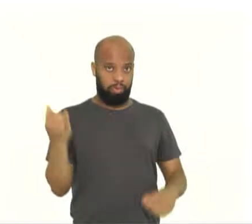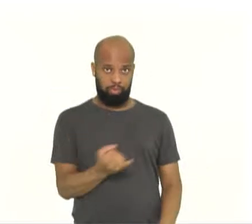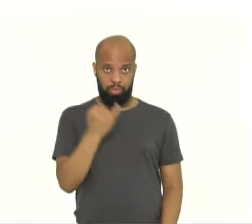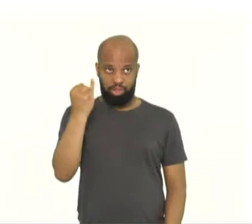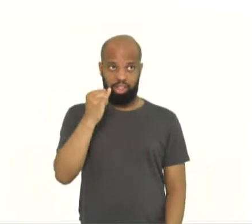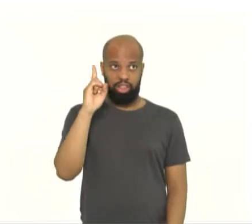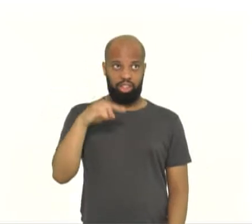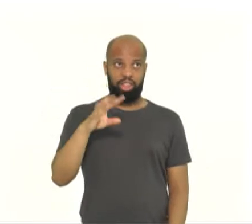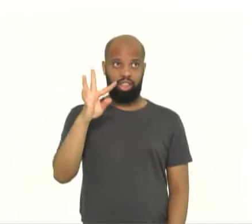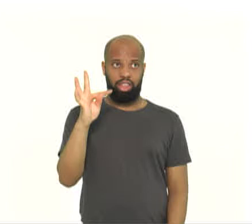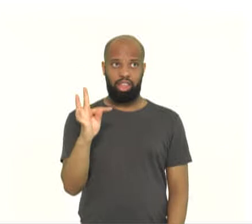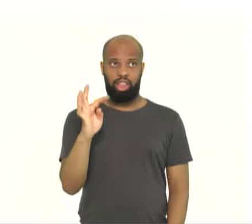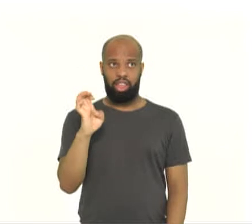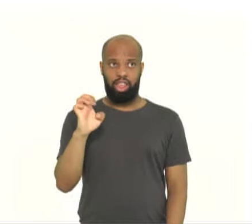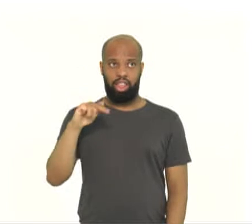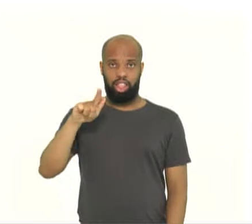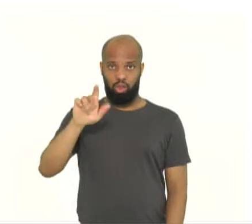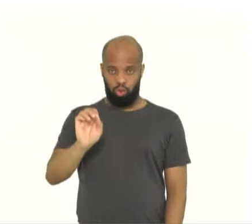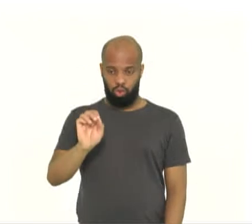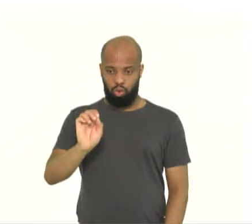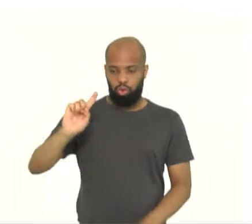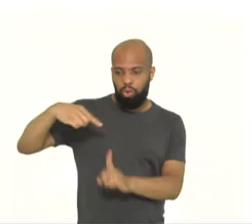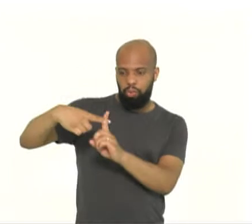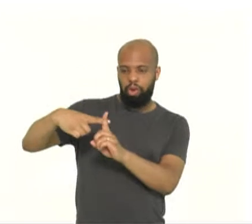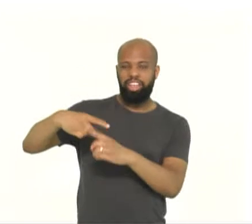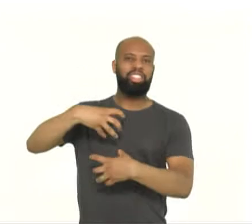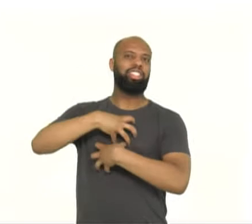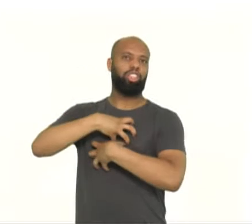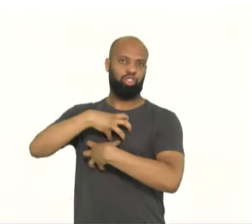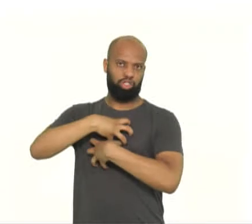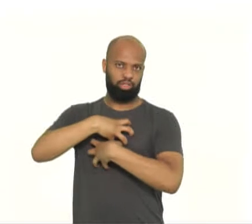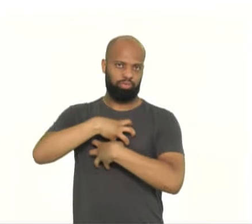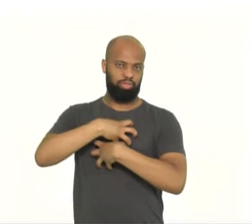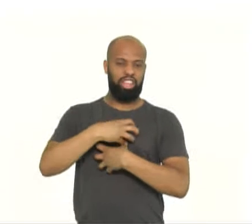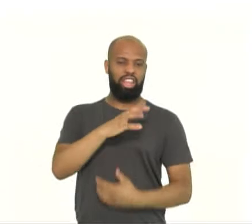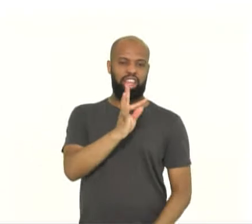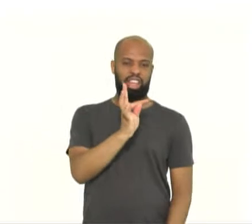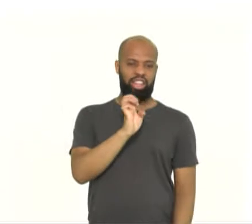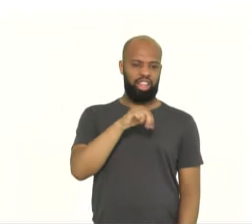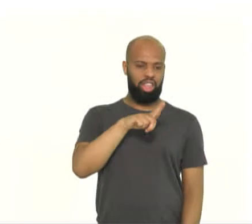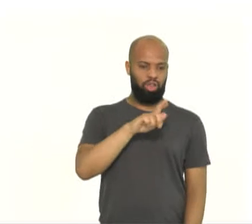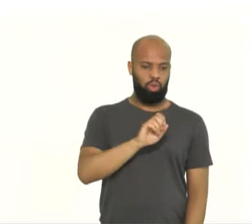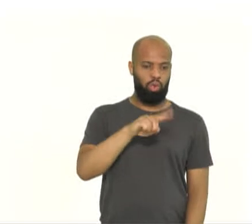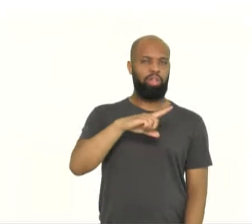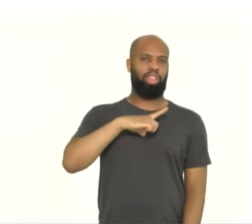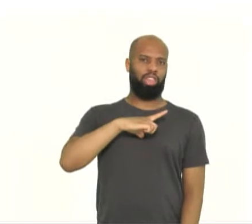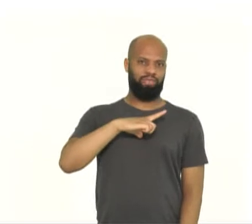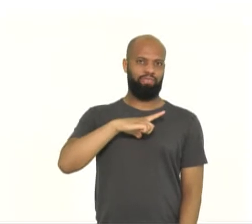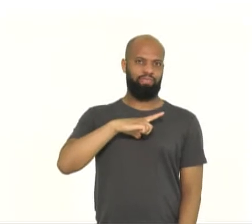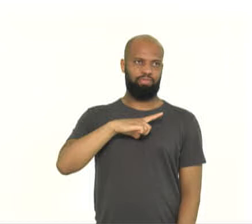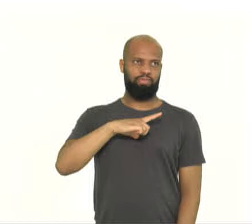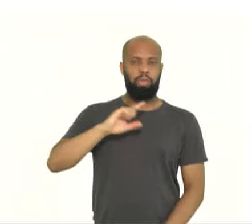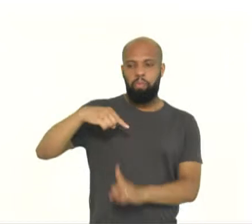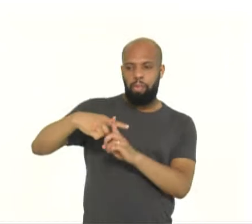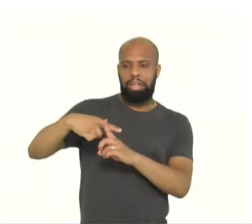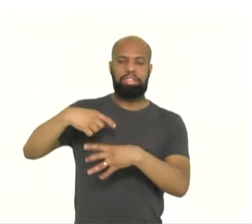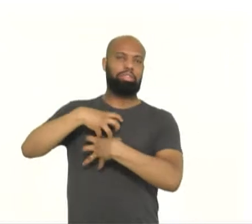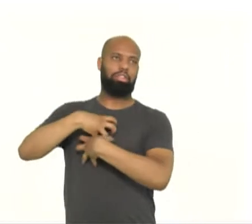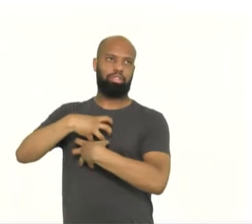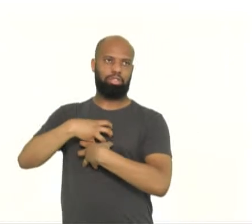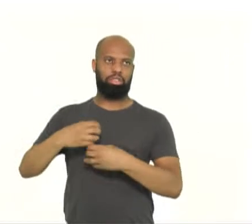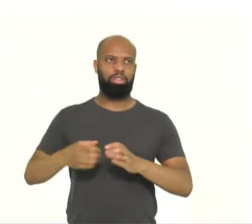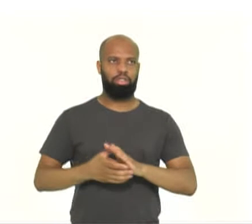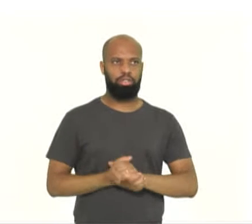tengo dolor de cabeça. Outros exemplos. Qual é o problema? Me duele el pecho. Como